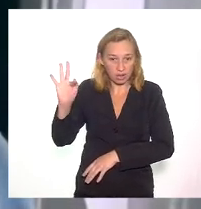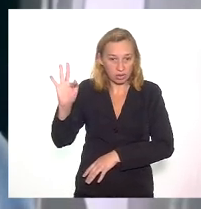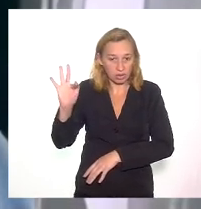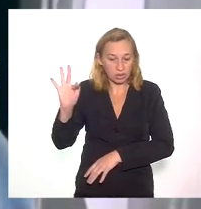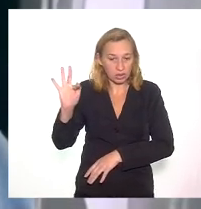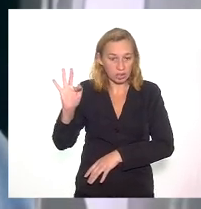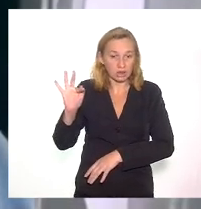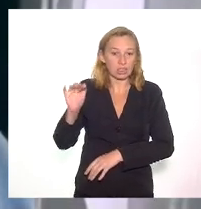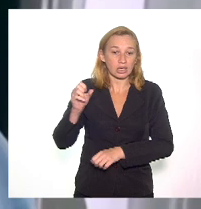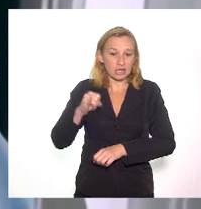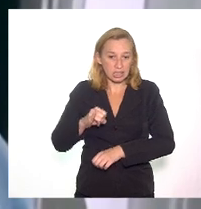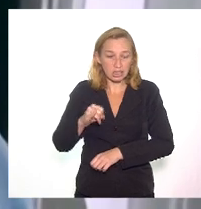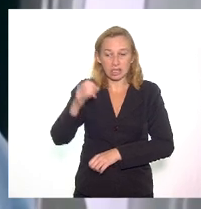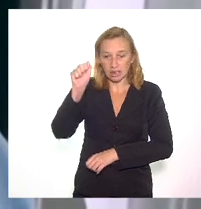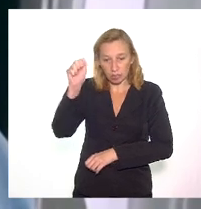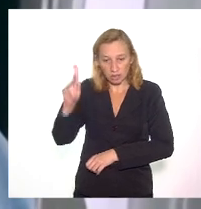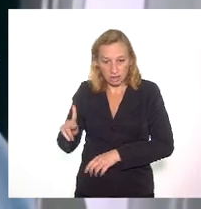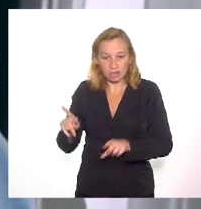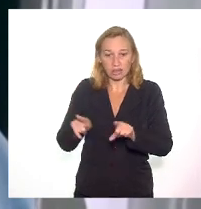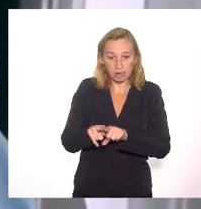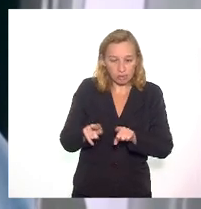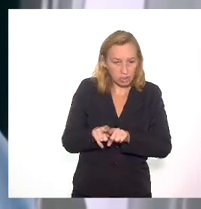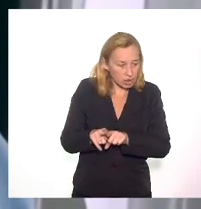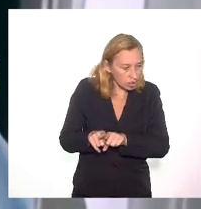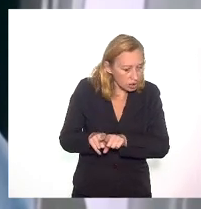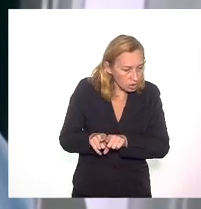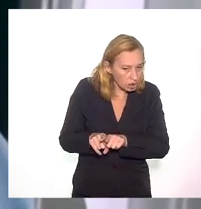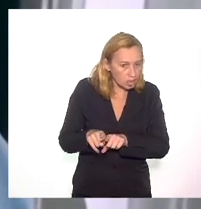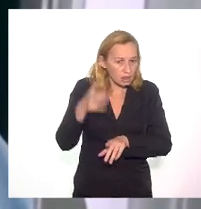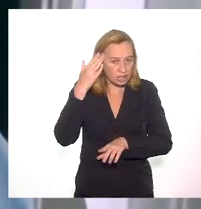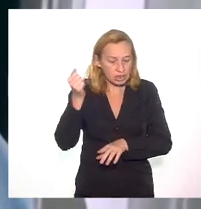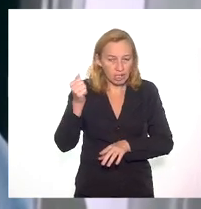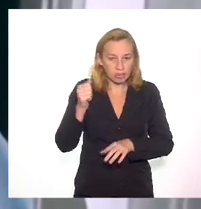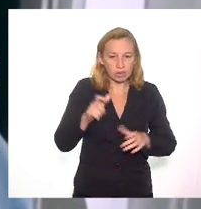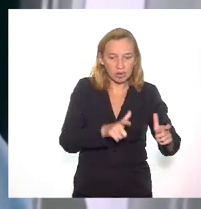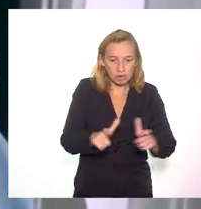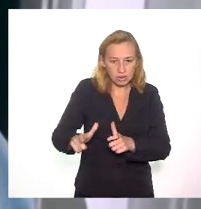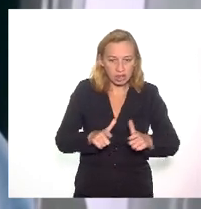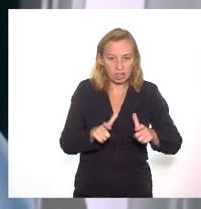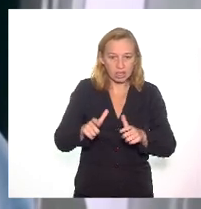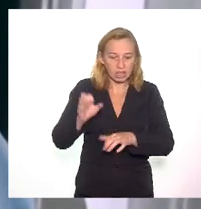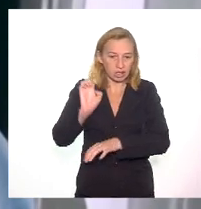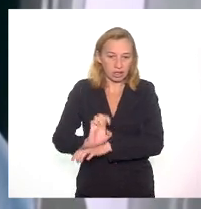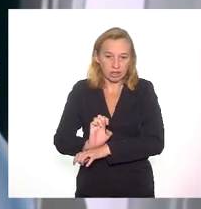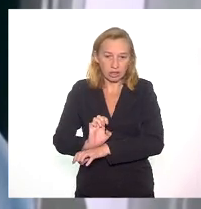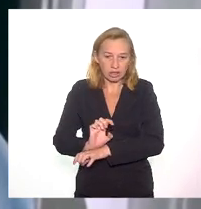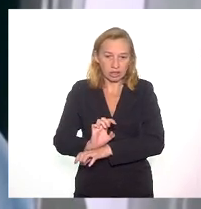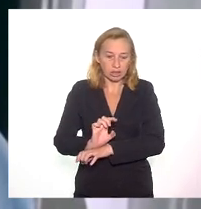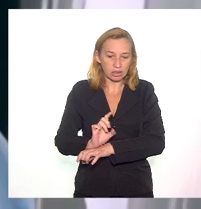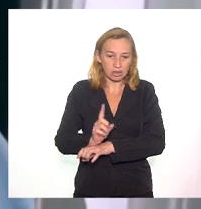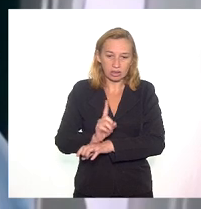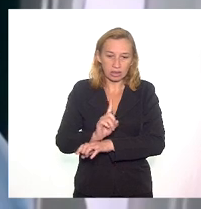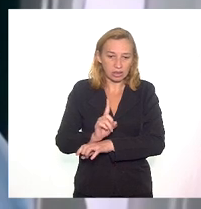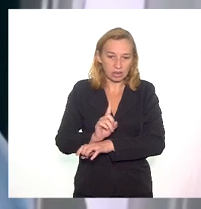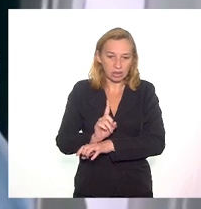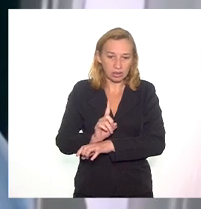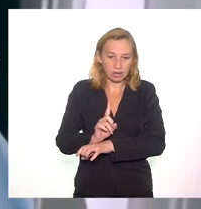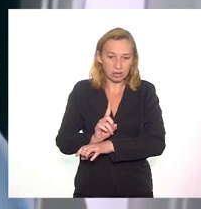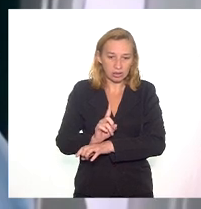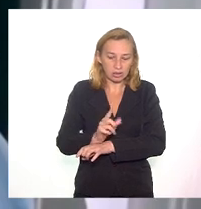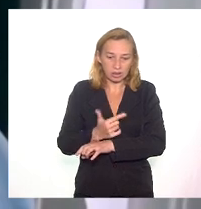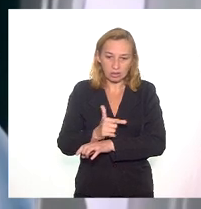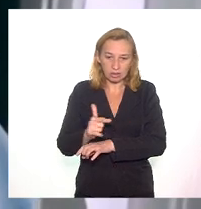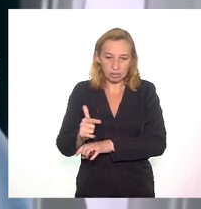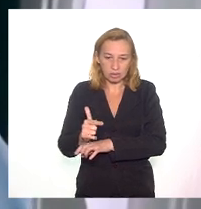ocasião da aposentadoria. Ora, eu escrevo aqui, como se sabe, as unidades federativas estaduais não dispõem, entre seus agentes da área de